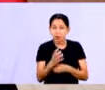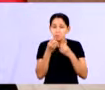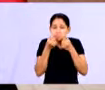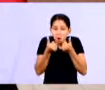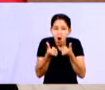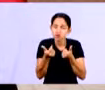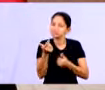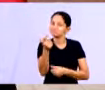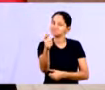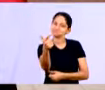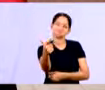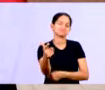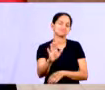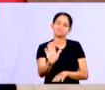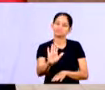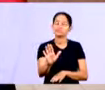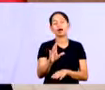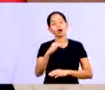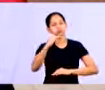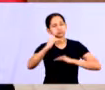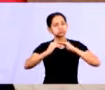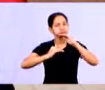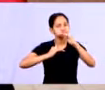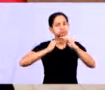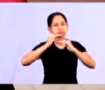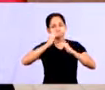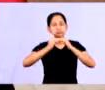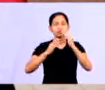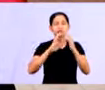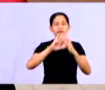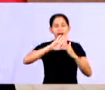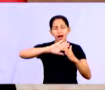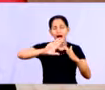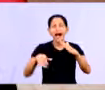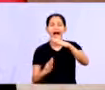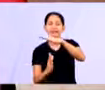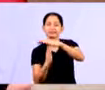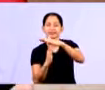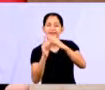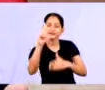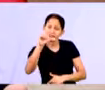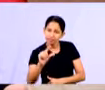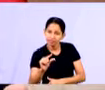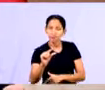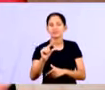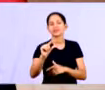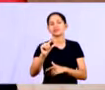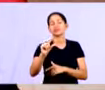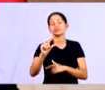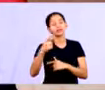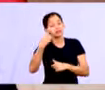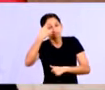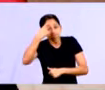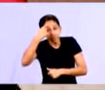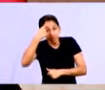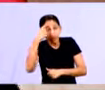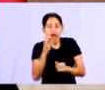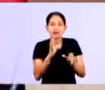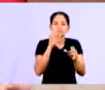Por quê? O crescimento econômico ele está abaixo do crescimento que o Ministério da